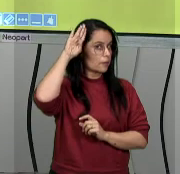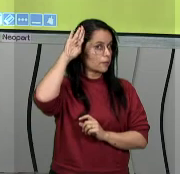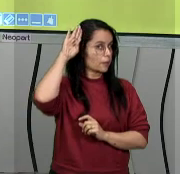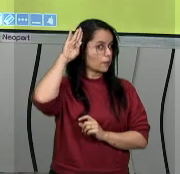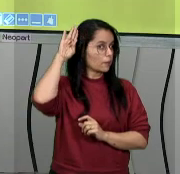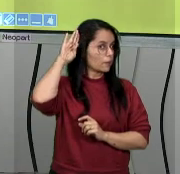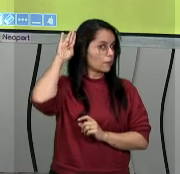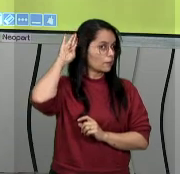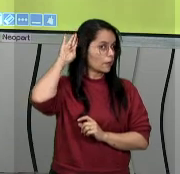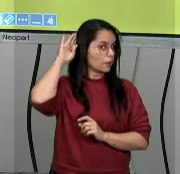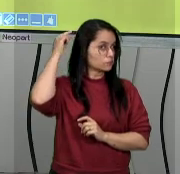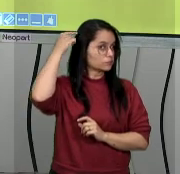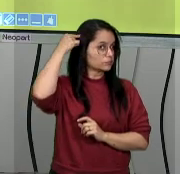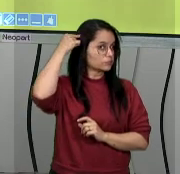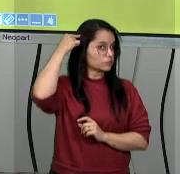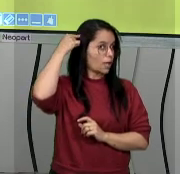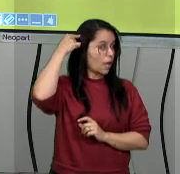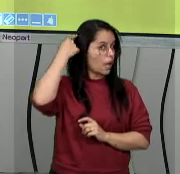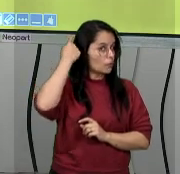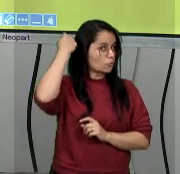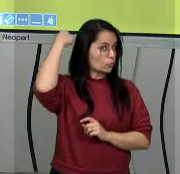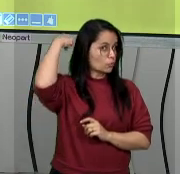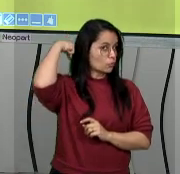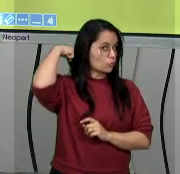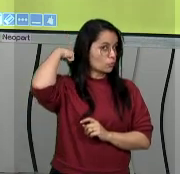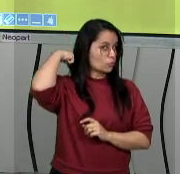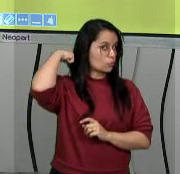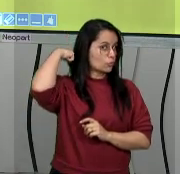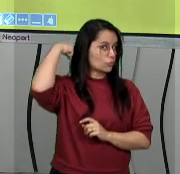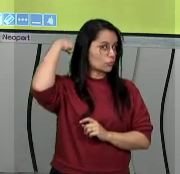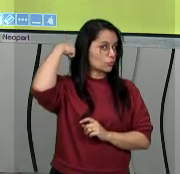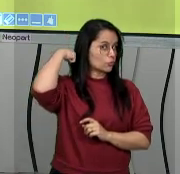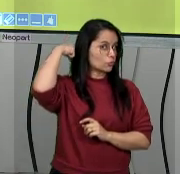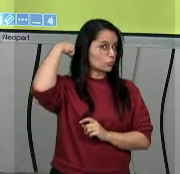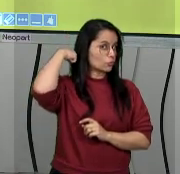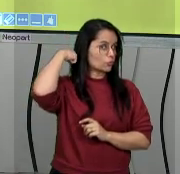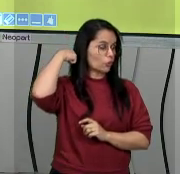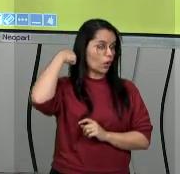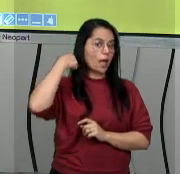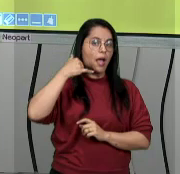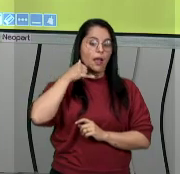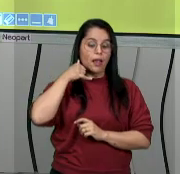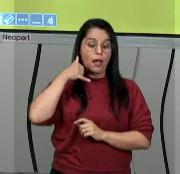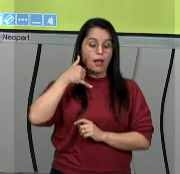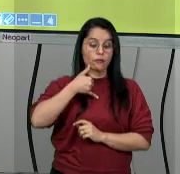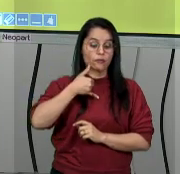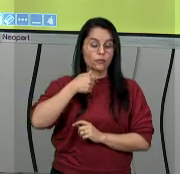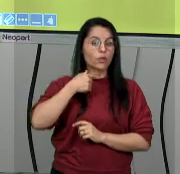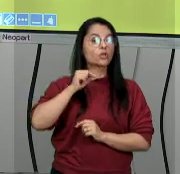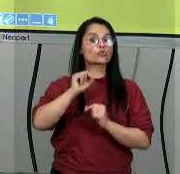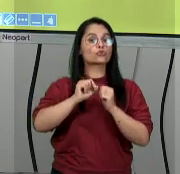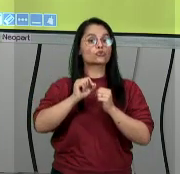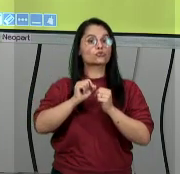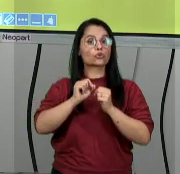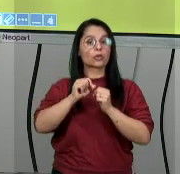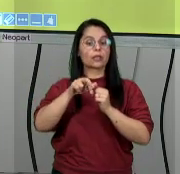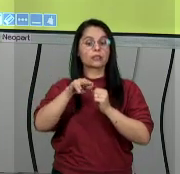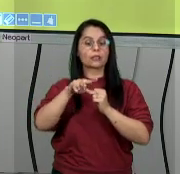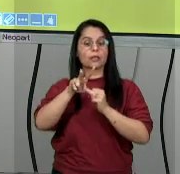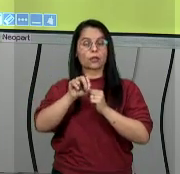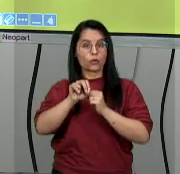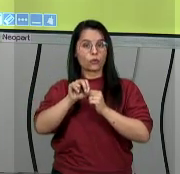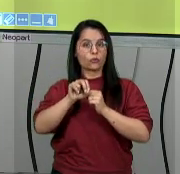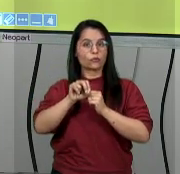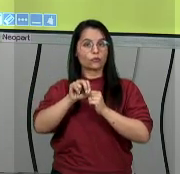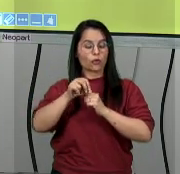e a medula interagir, né, com os nervos, o nervo passa o estímulo para a